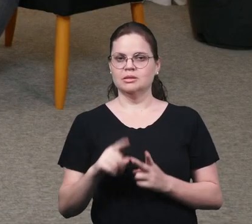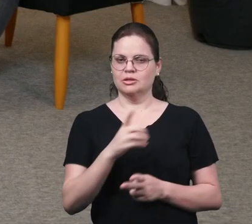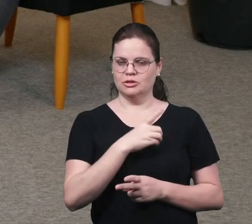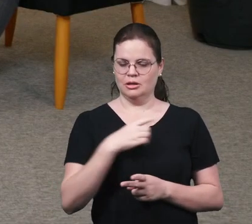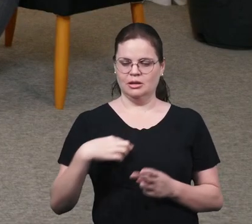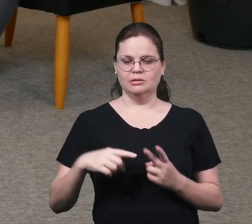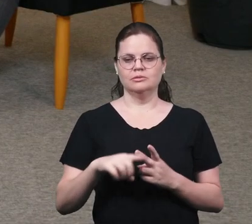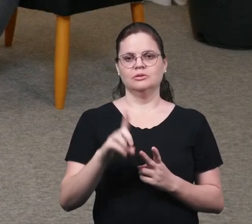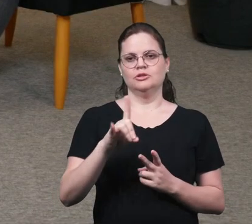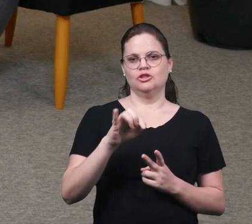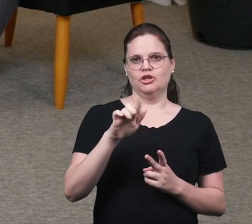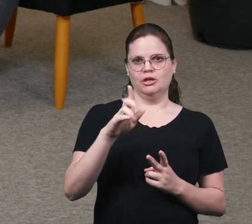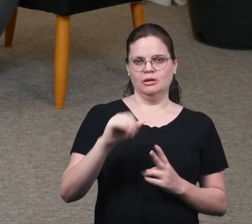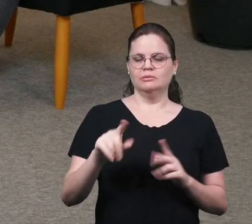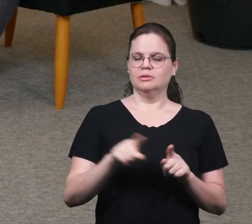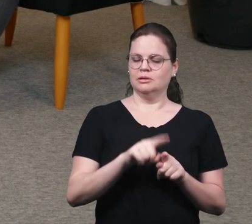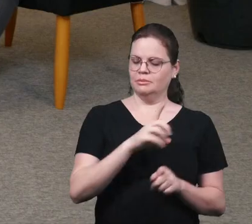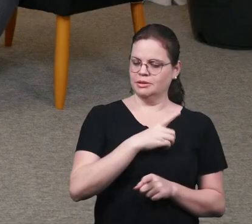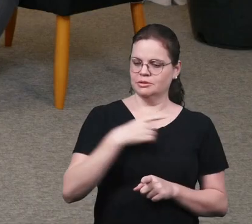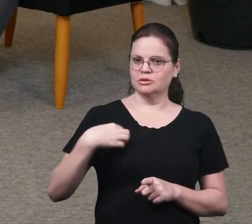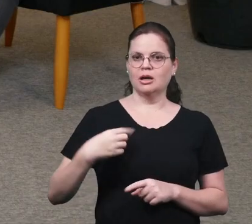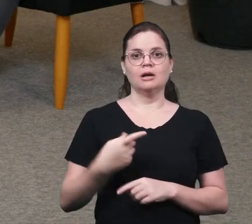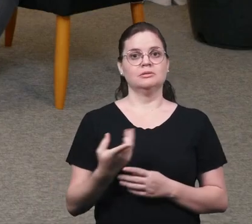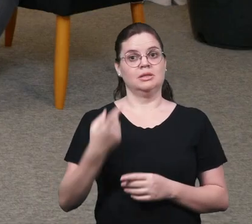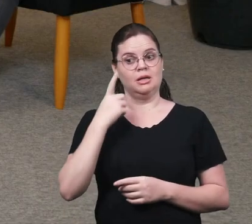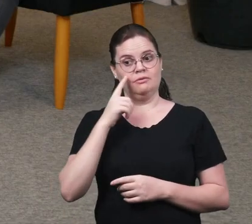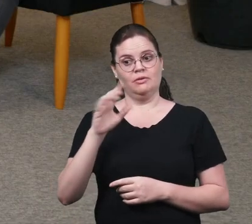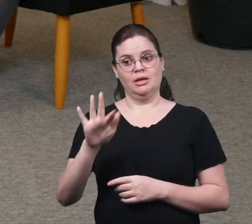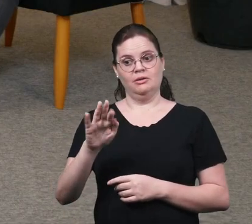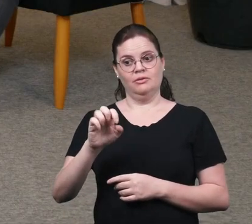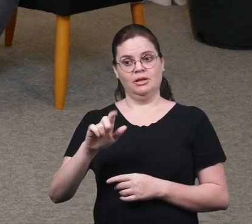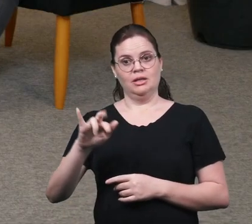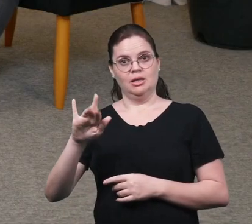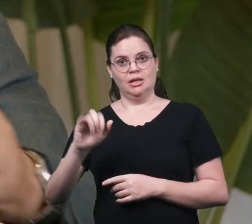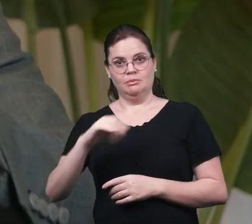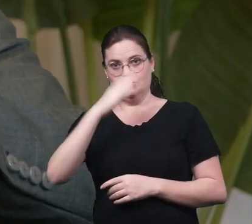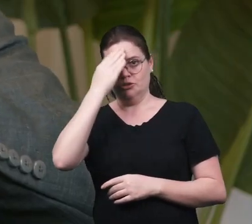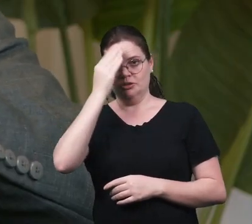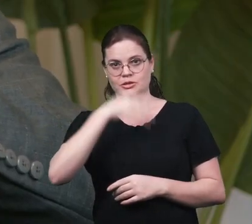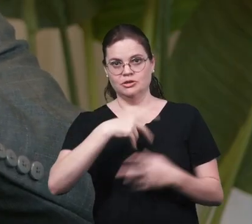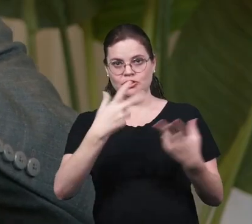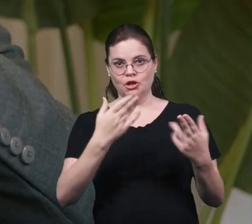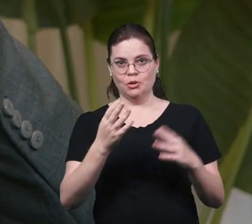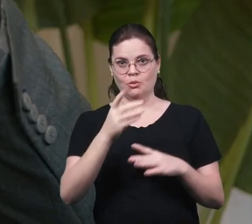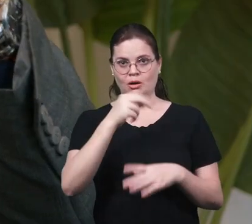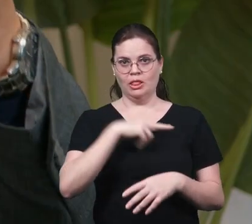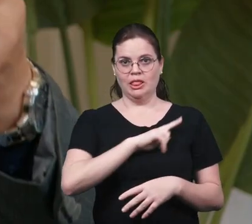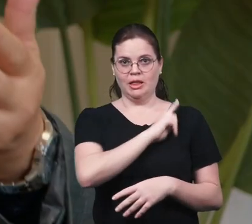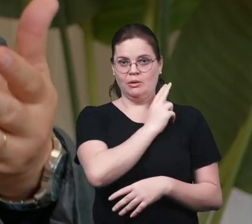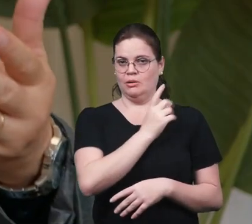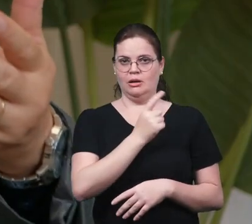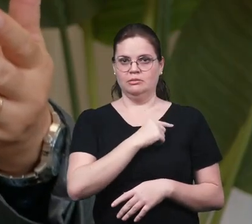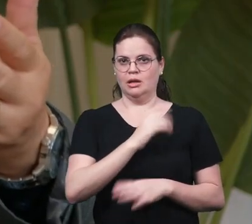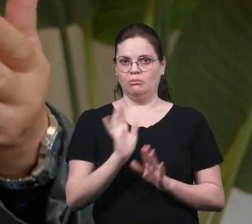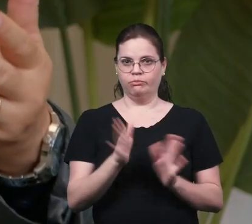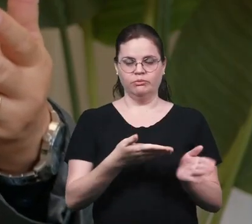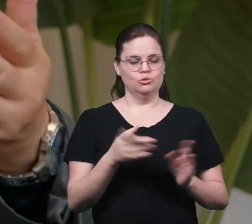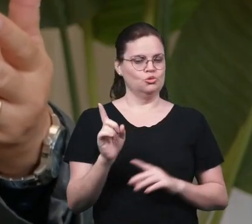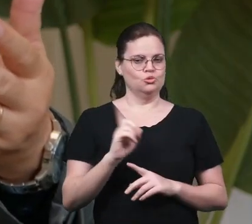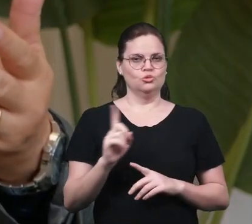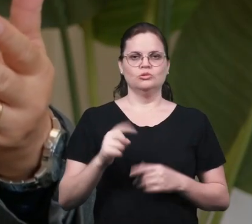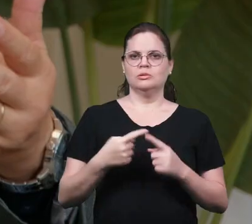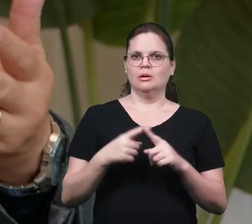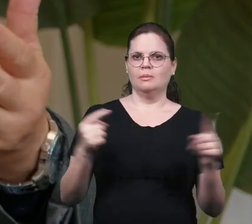a firmeza deles em não retroceder como Nicolau, em não desanimar né,